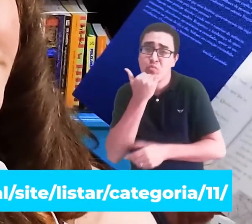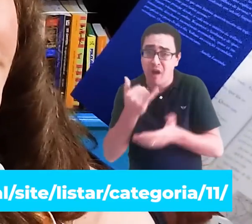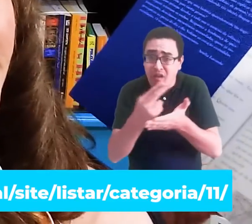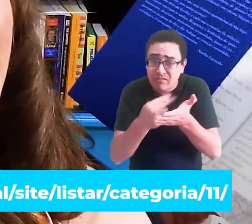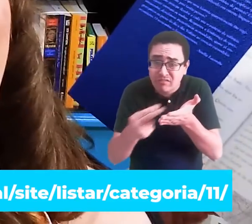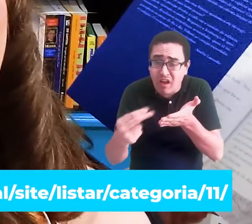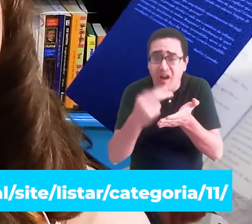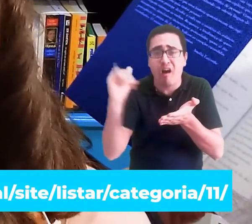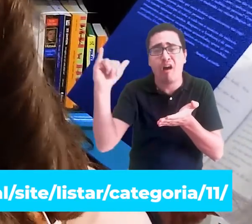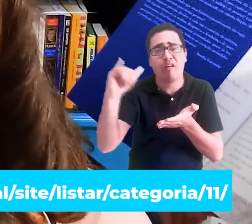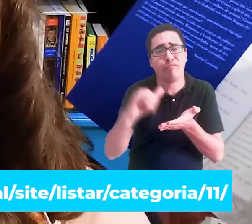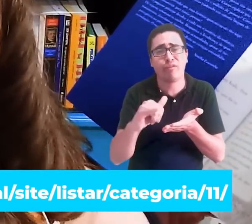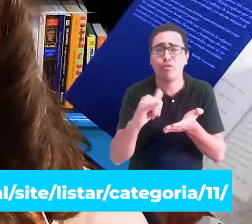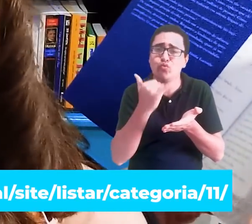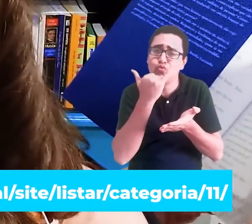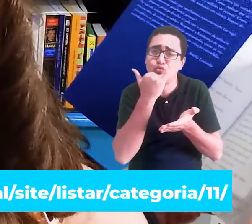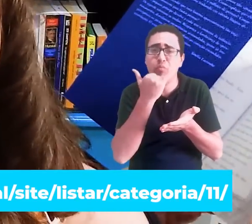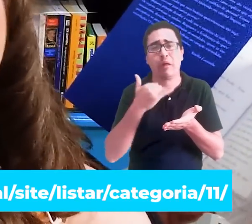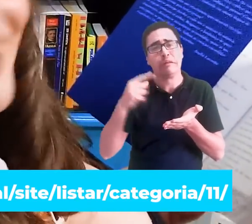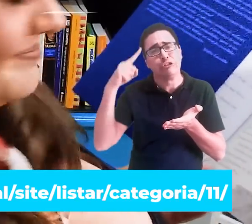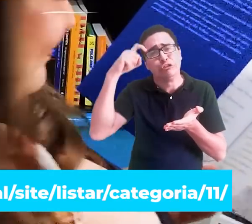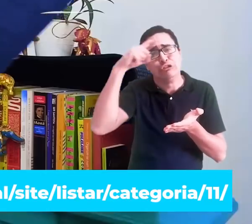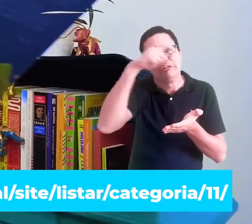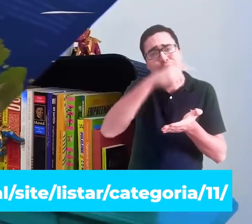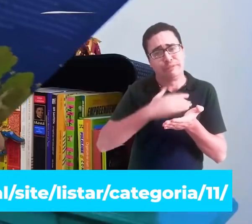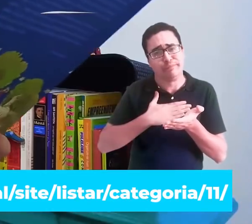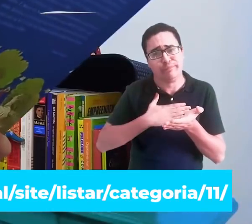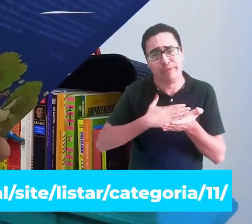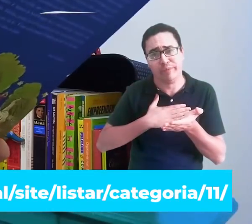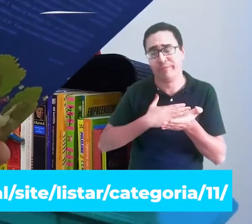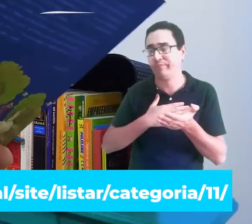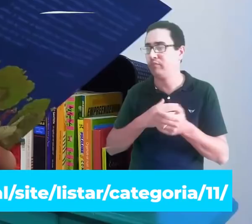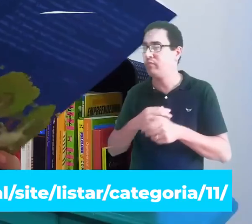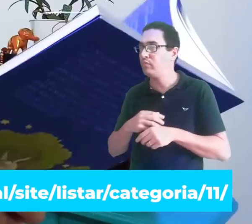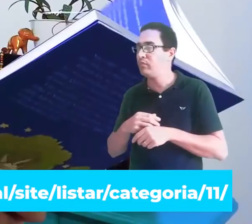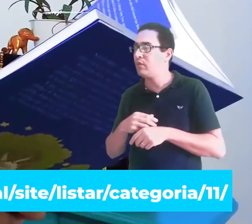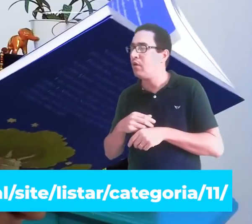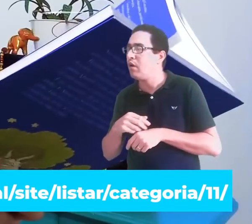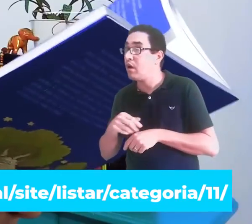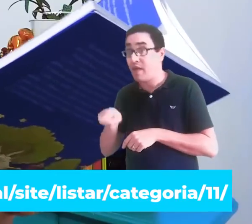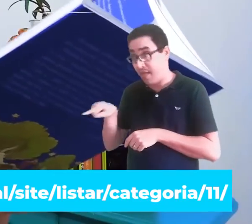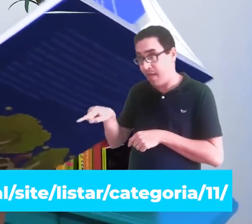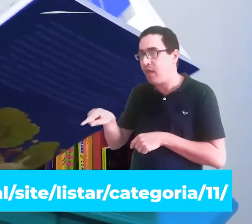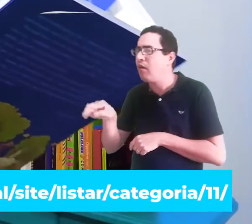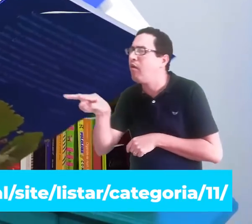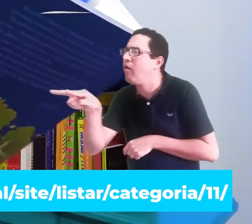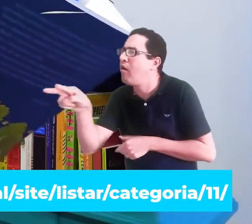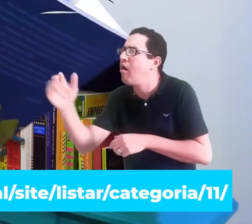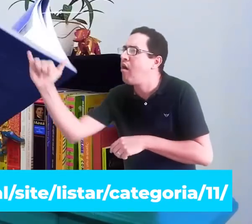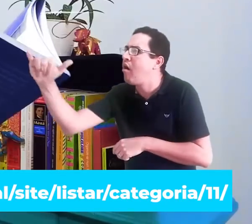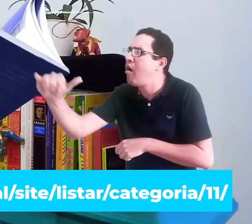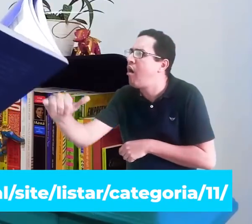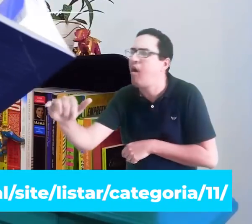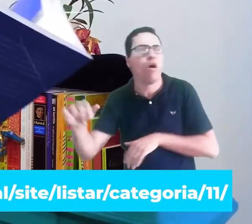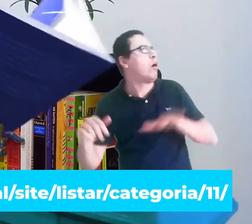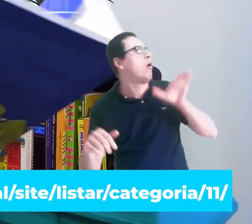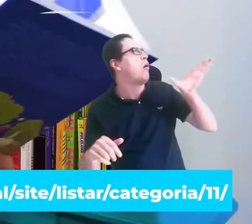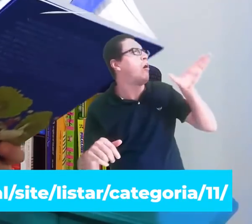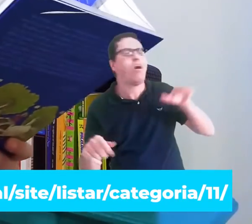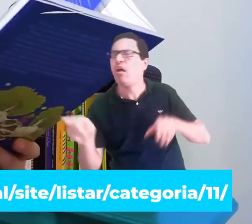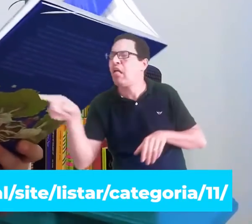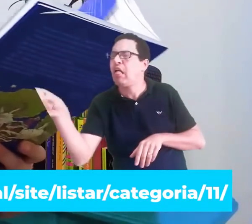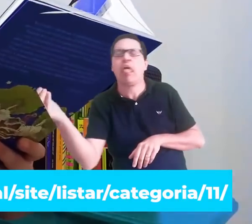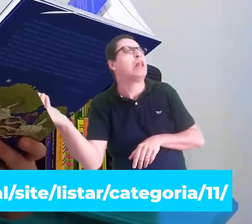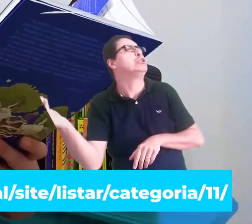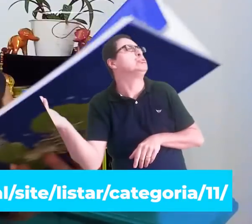aqui. Seria muito difícil para mim. Ele perguntou: que coisa é aquela ali? Aquilo não é